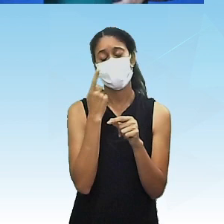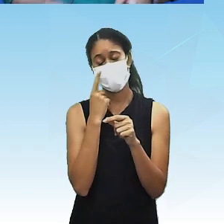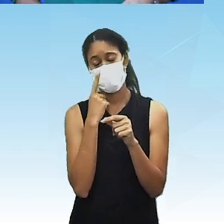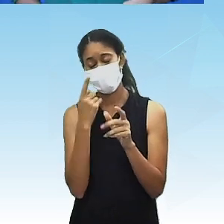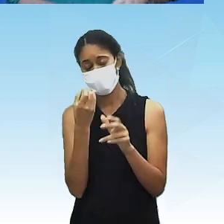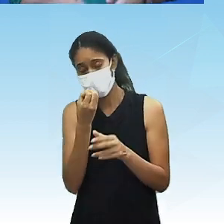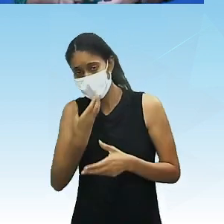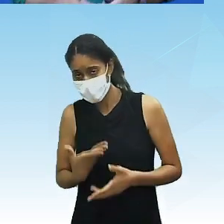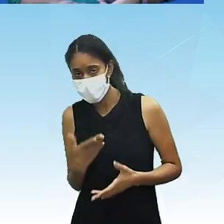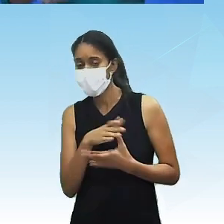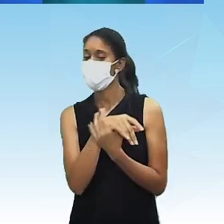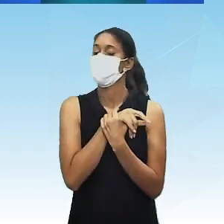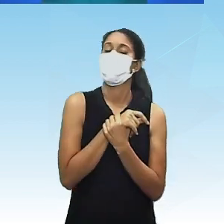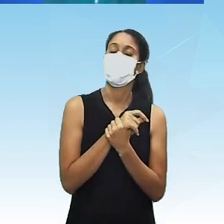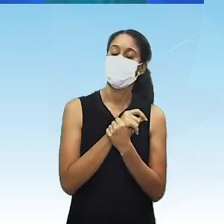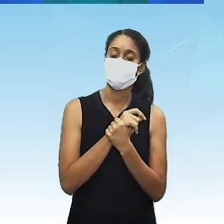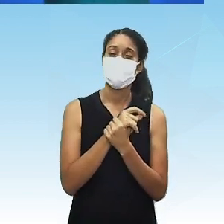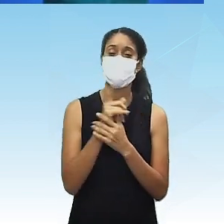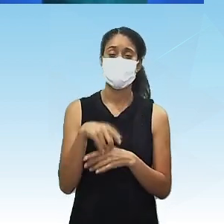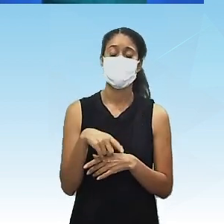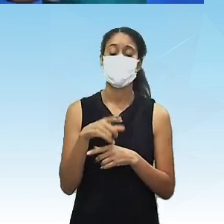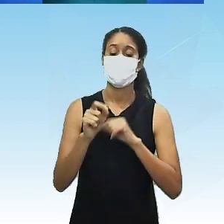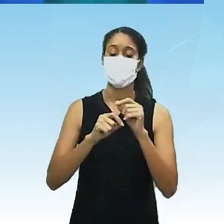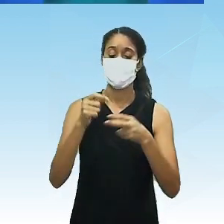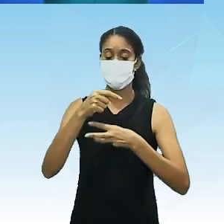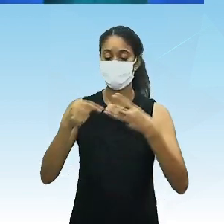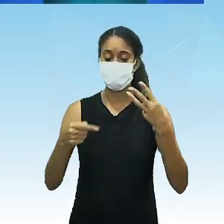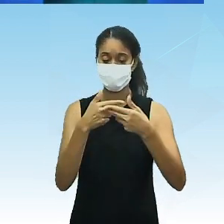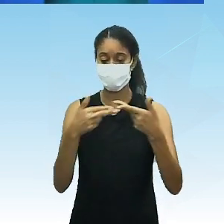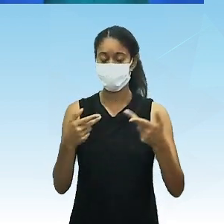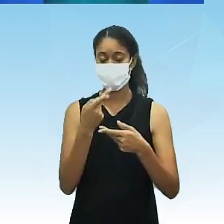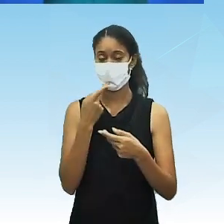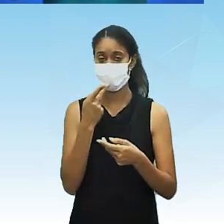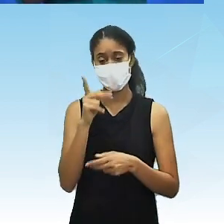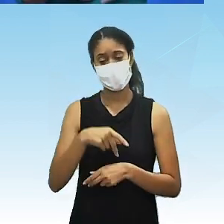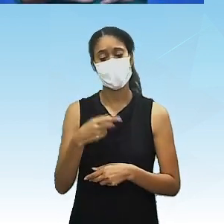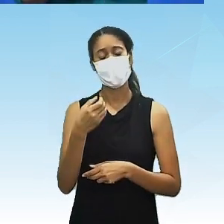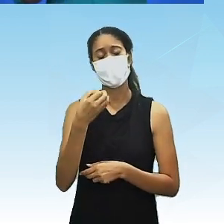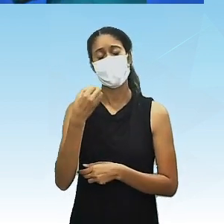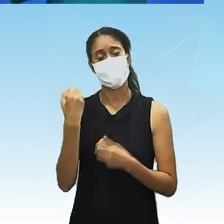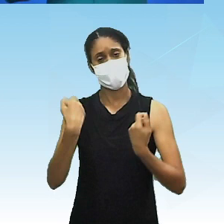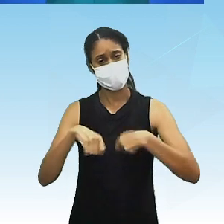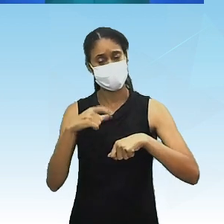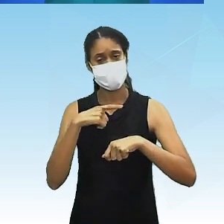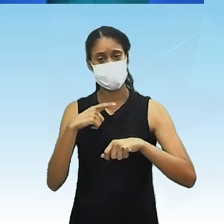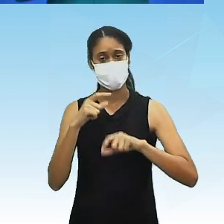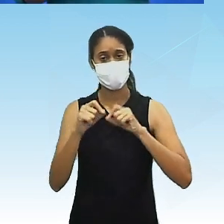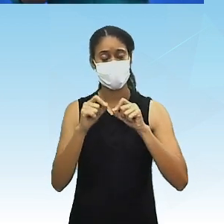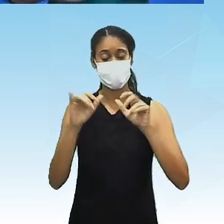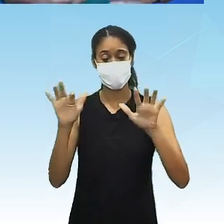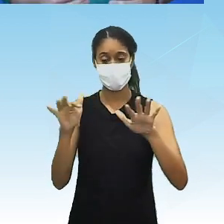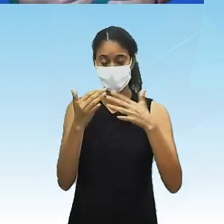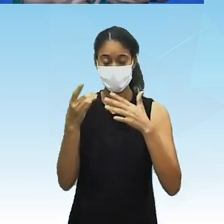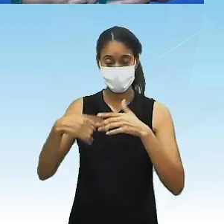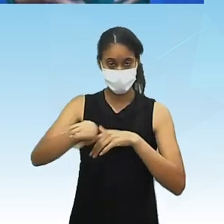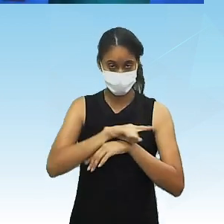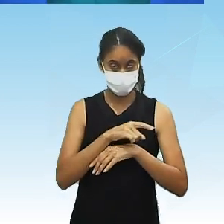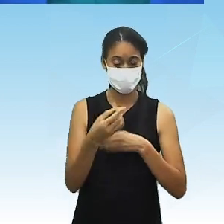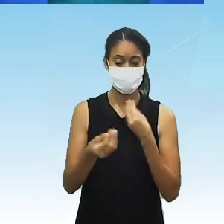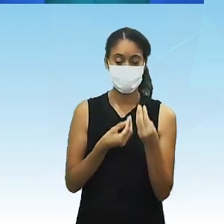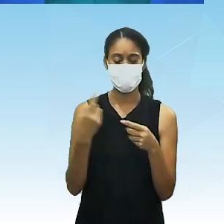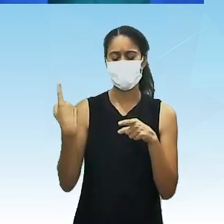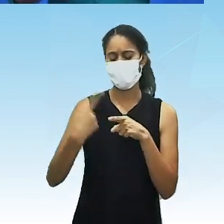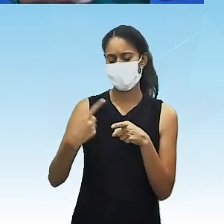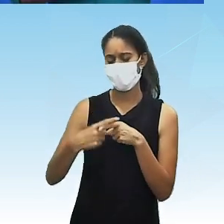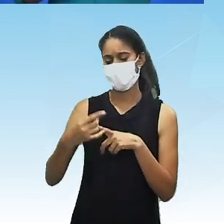muito bonito, tá bom? Então, esses são os 3 fatores que eu listei, que eu achei necessário chamar para vocês como a parte de por